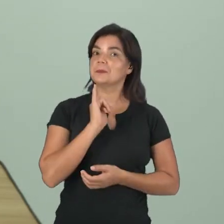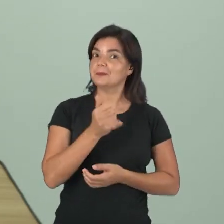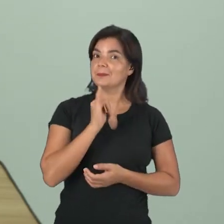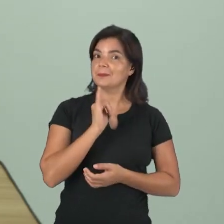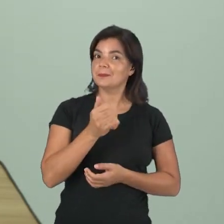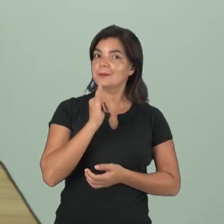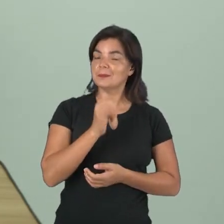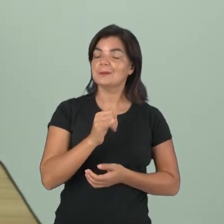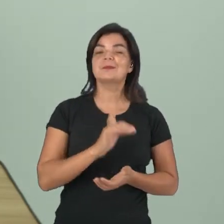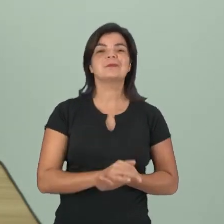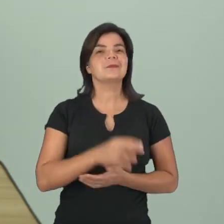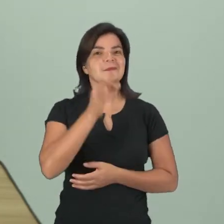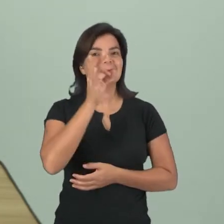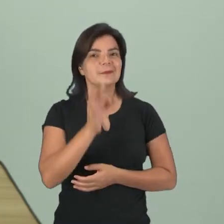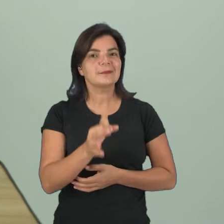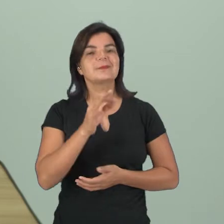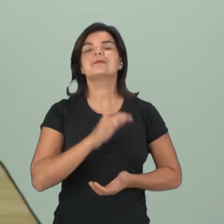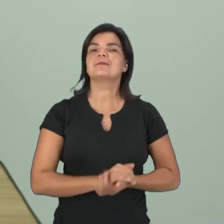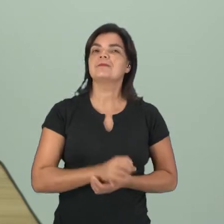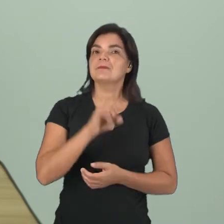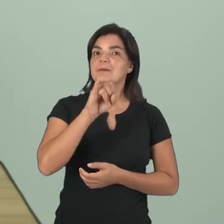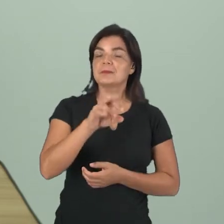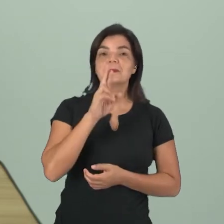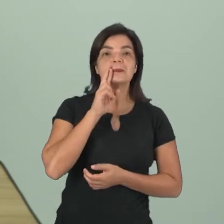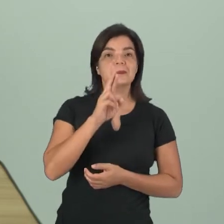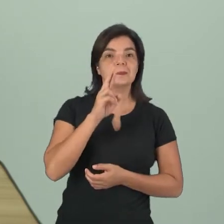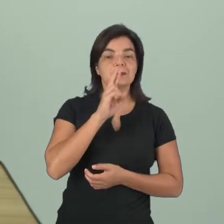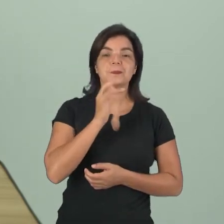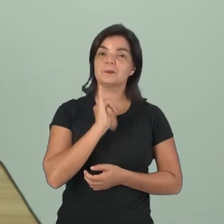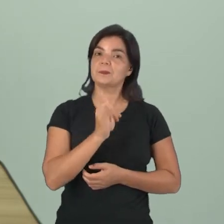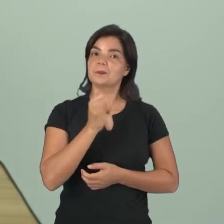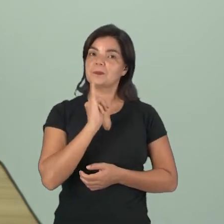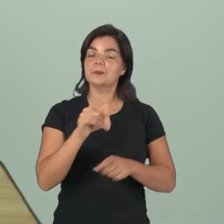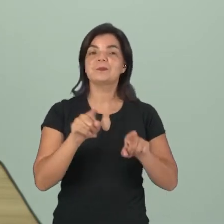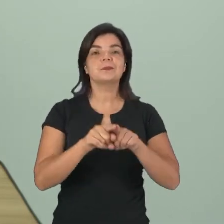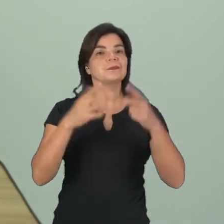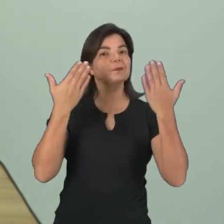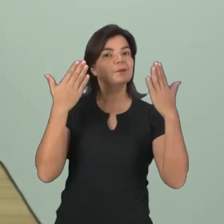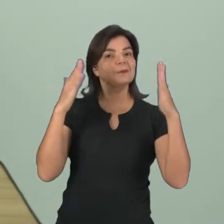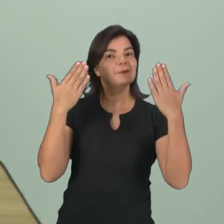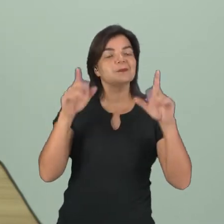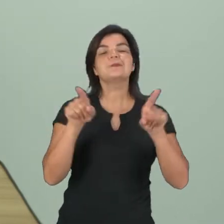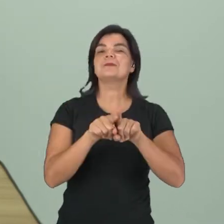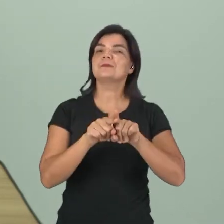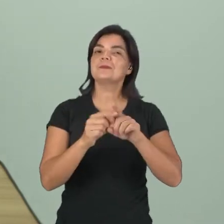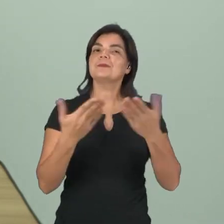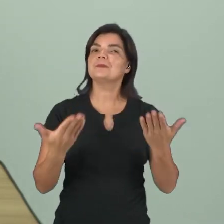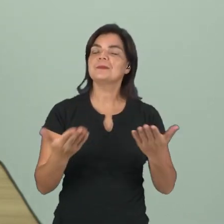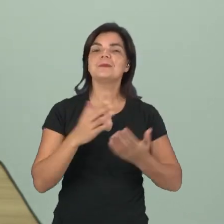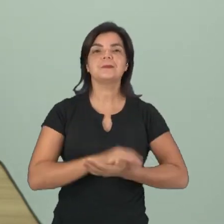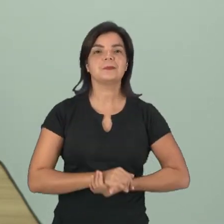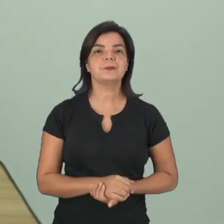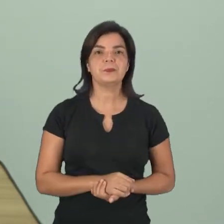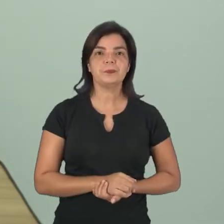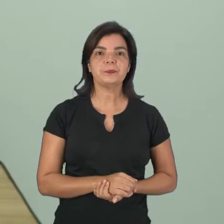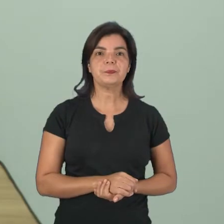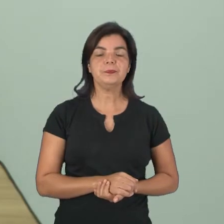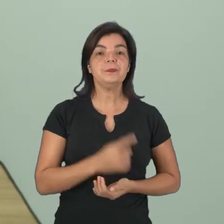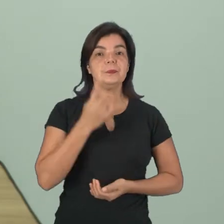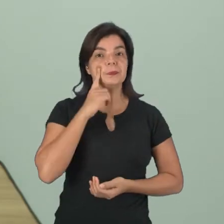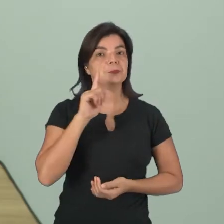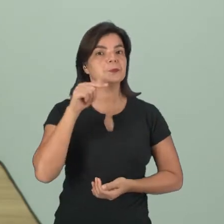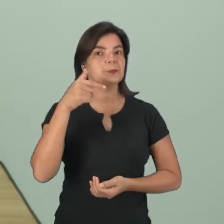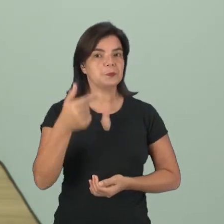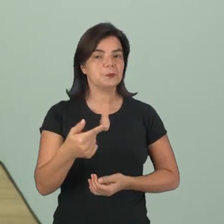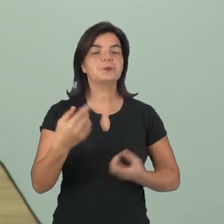Notícia! Está certo! Se você respondeu notícia, você acertou! Parabéns! Vamos